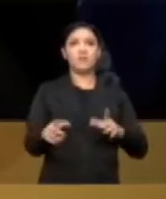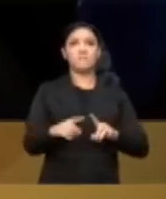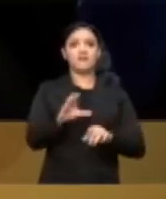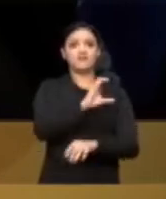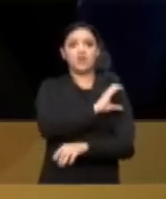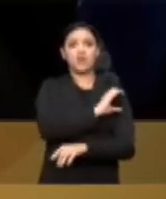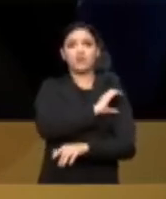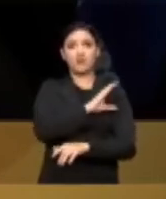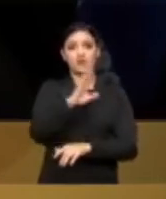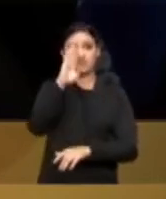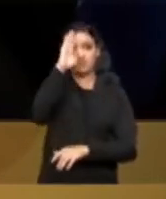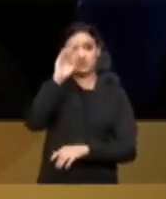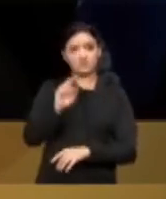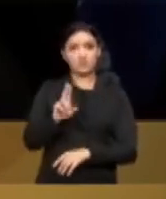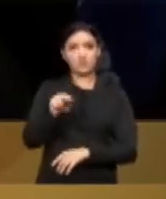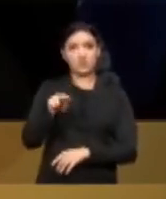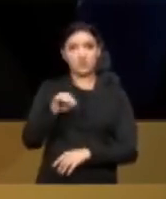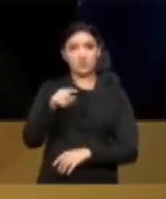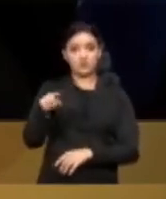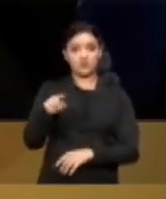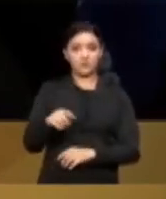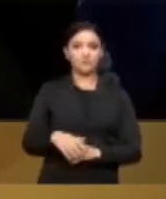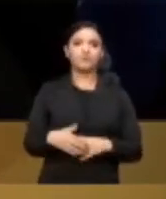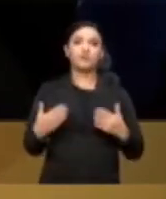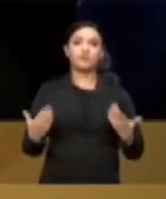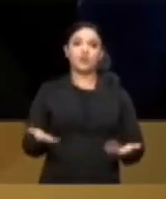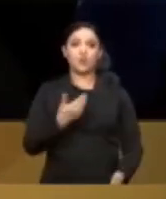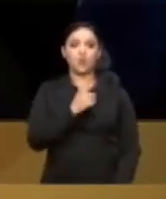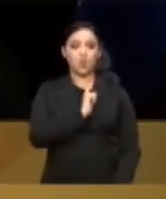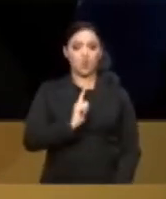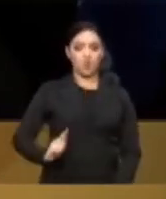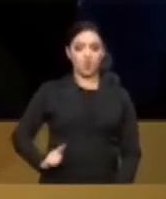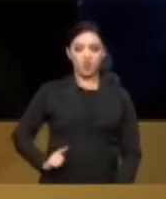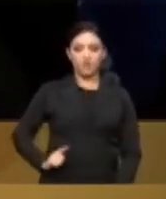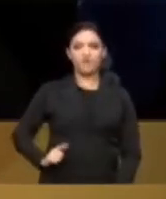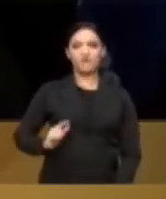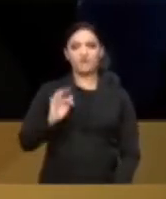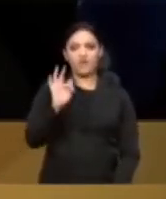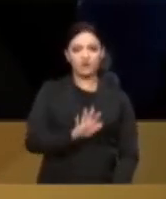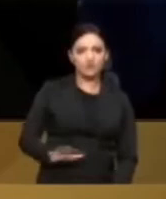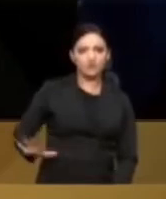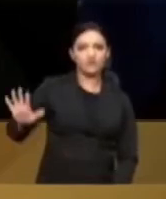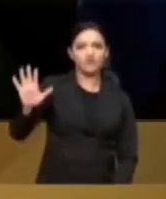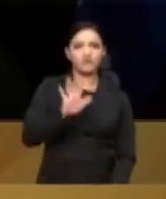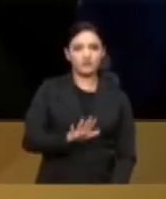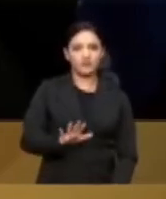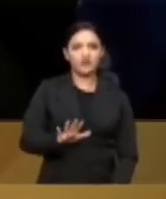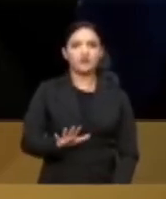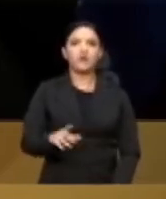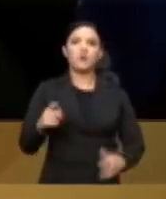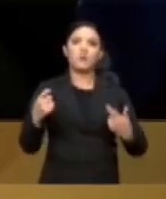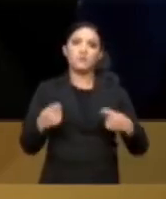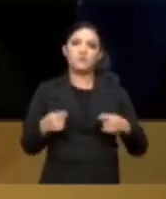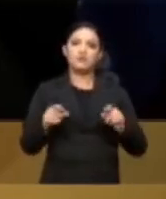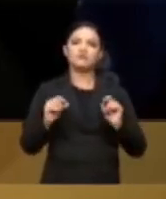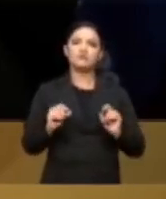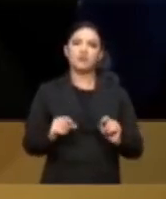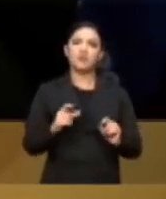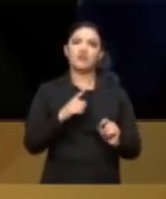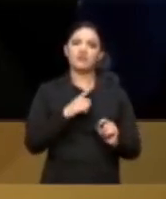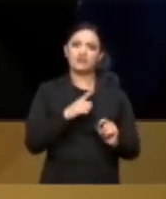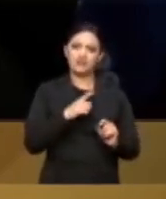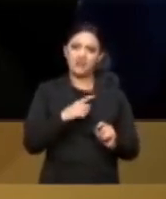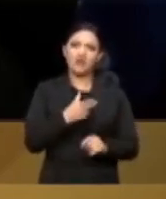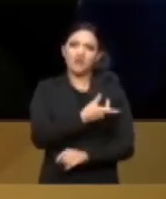da União. Cabe data vênia ao governo federal determinar a adoção da medida de vacinação compulsória